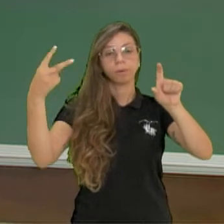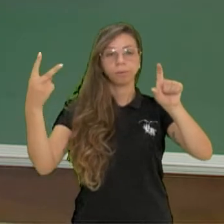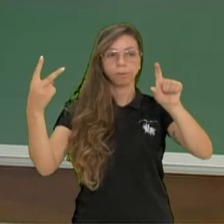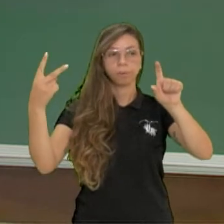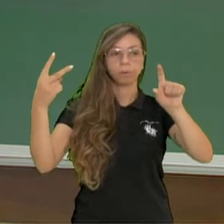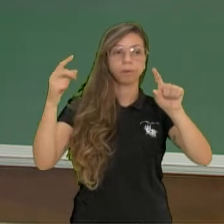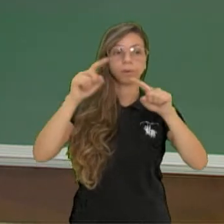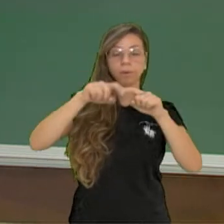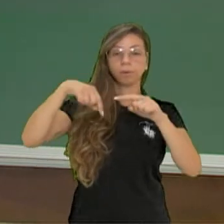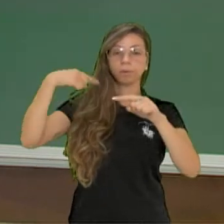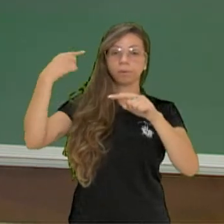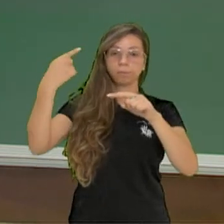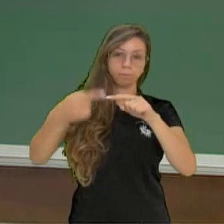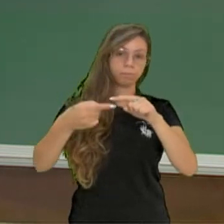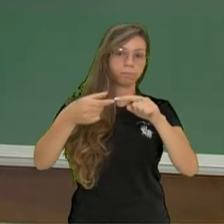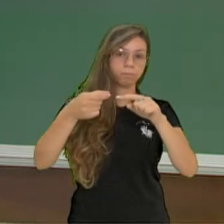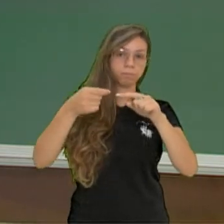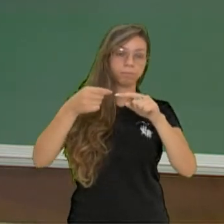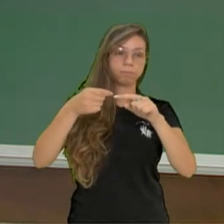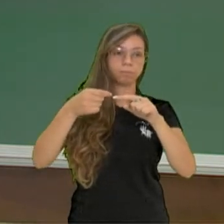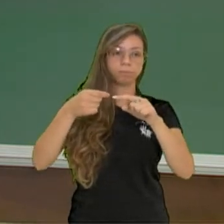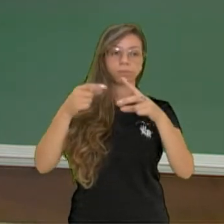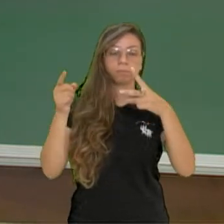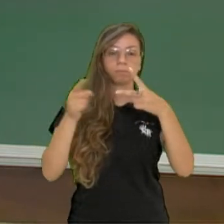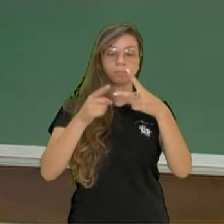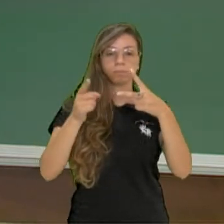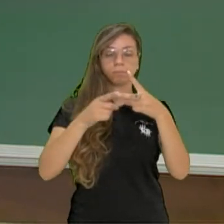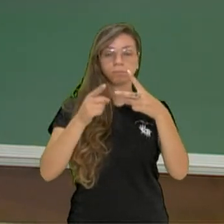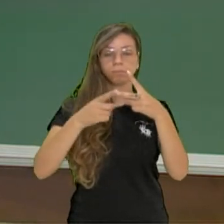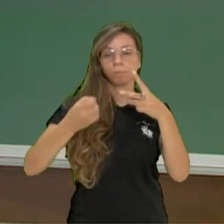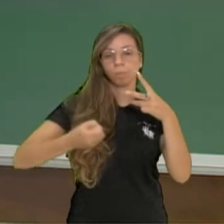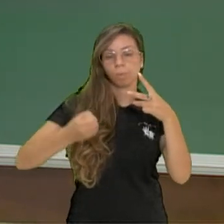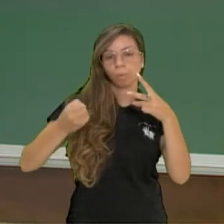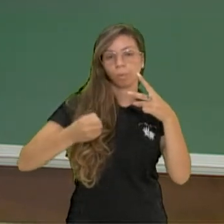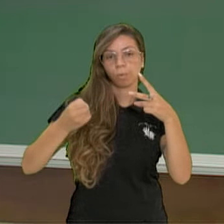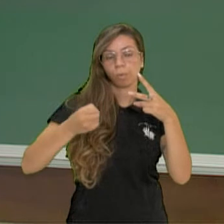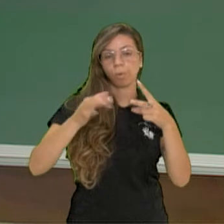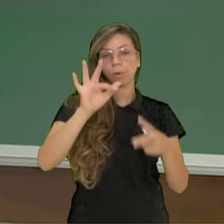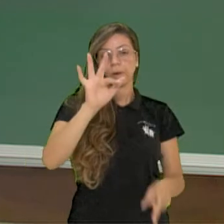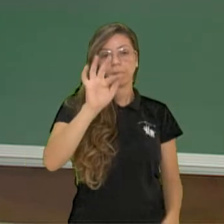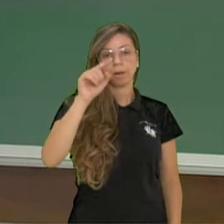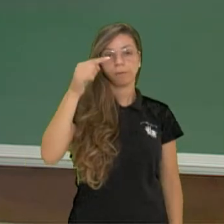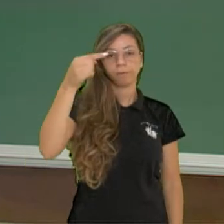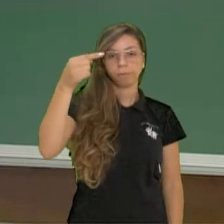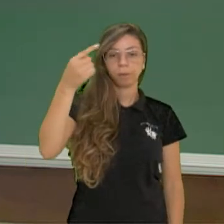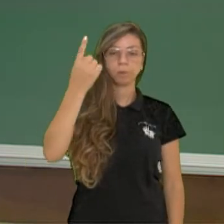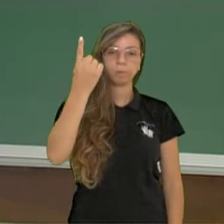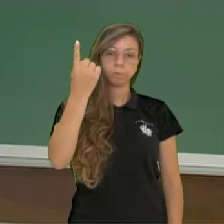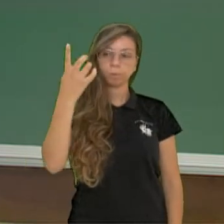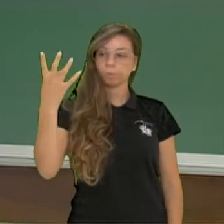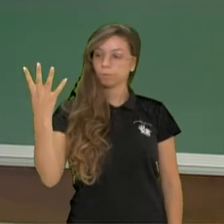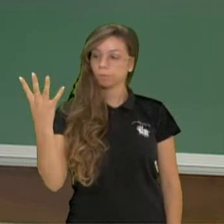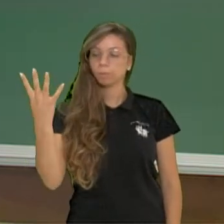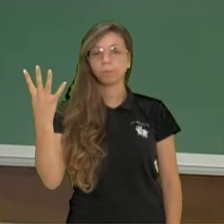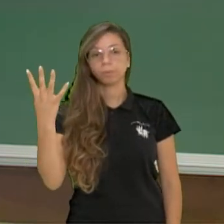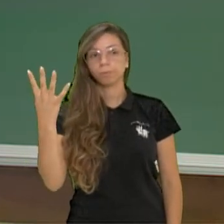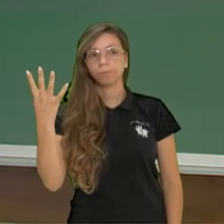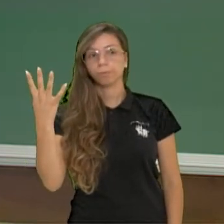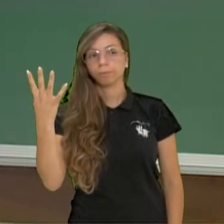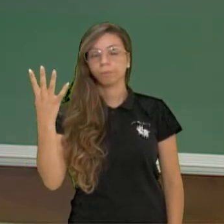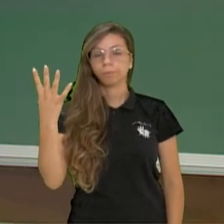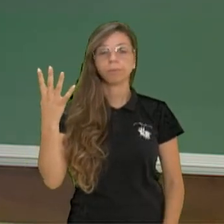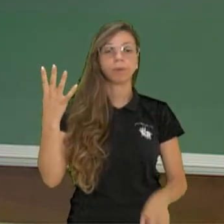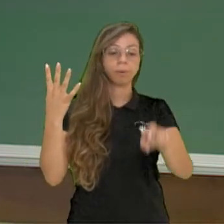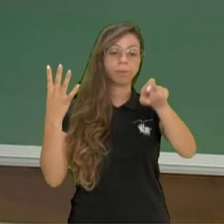vai determinar o valor numérico f menos 1 de 4, ou seja, substituindo o 4